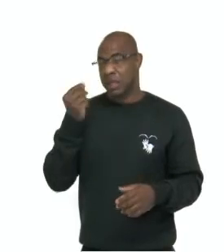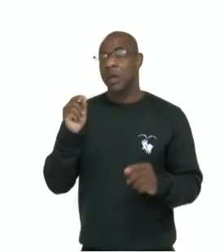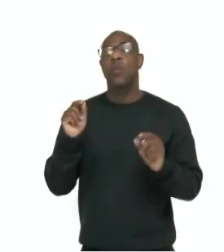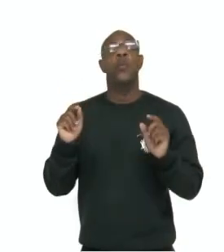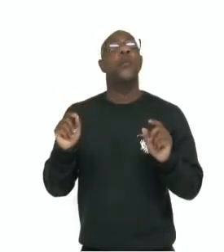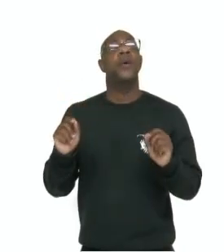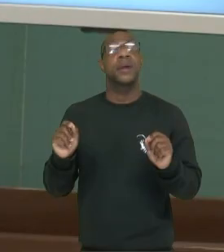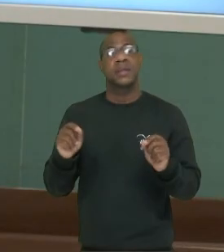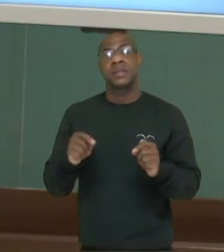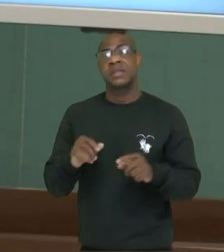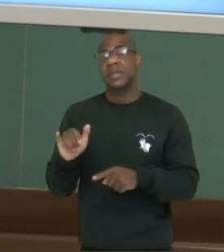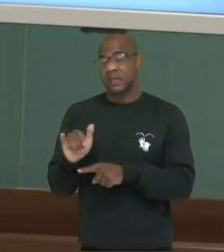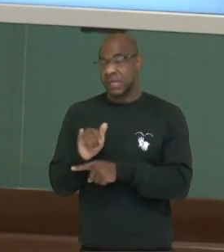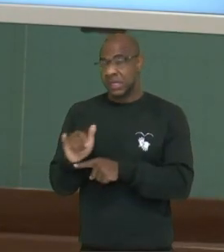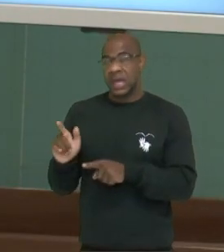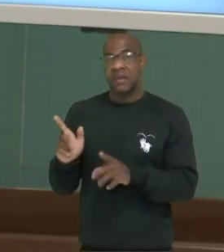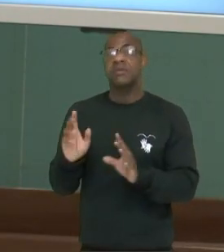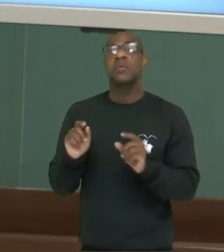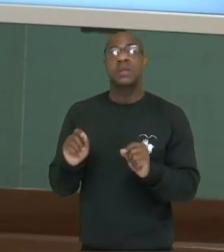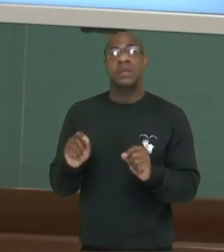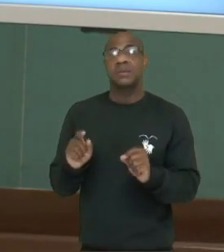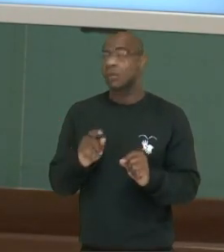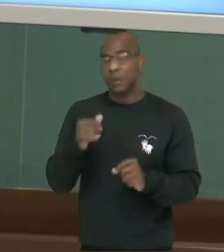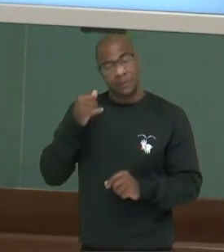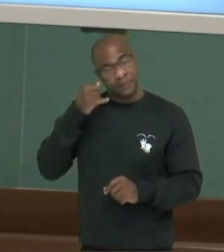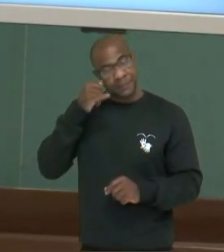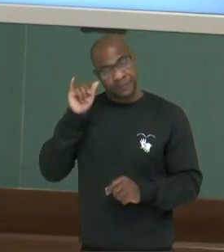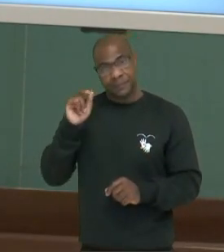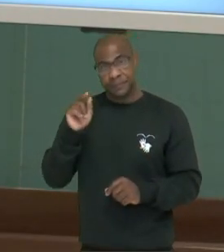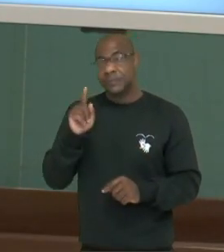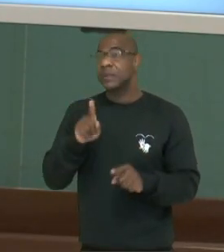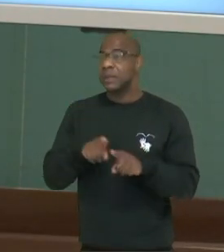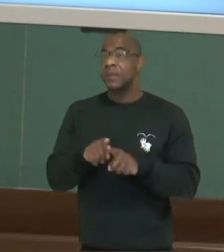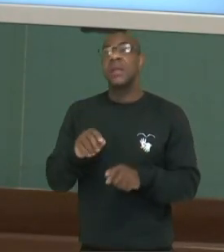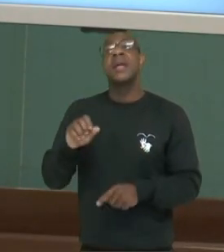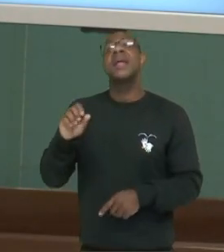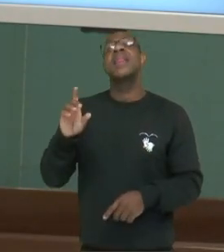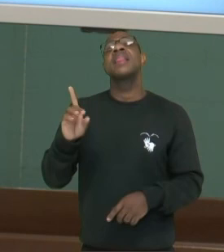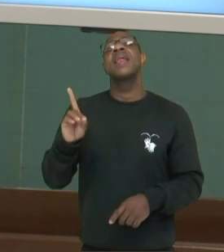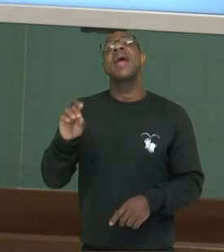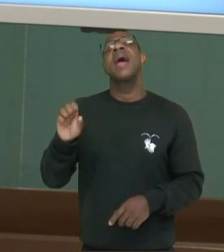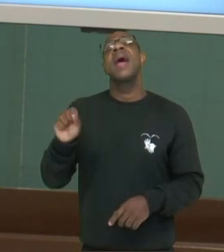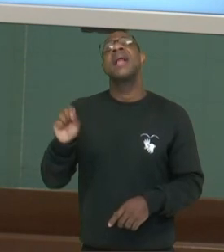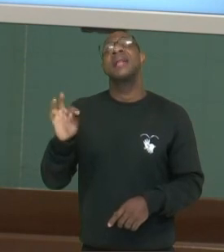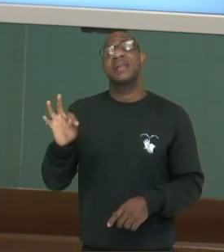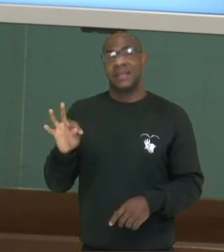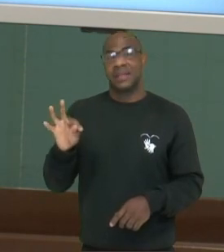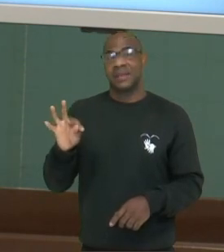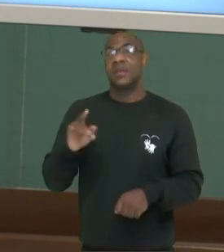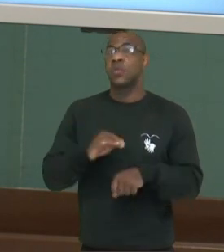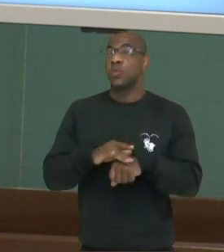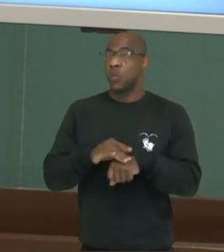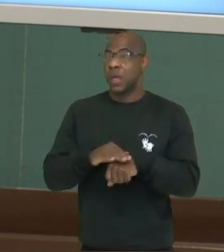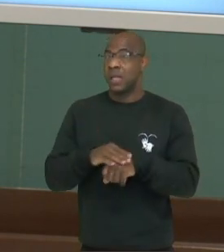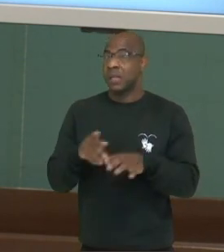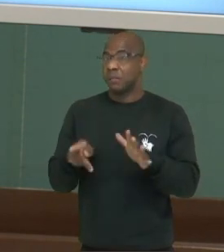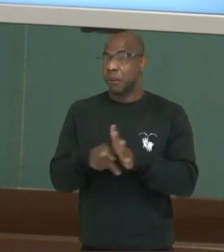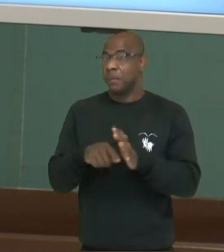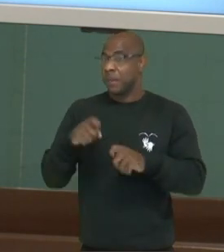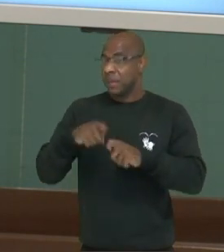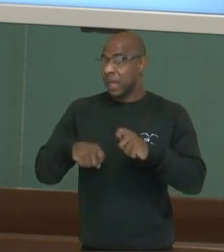que esse método não previne contra as ISTs. Então, a tabelinha não pode ser usado